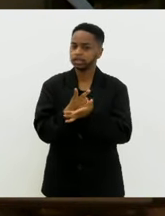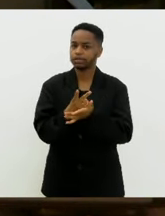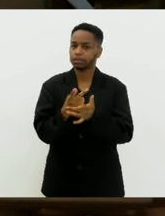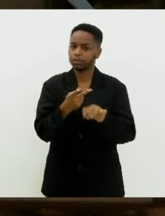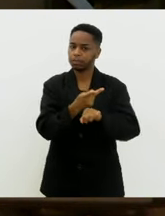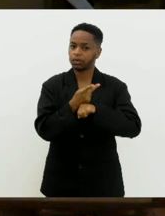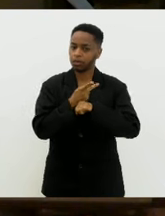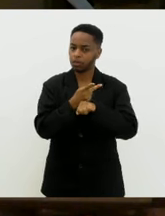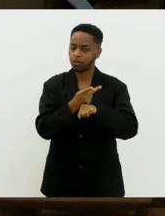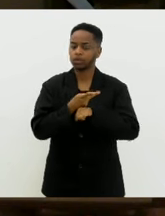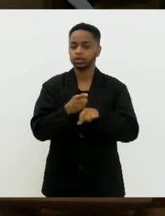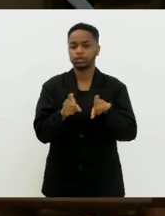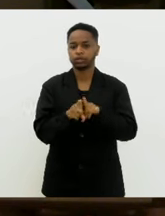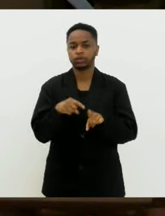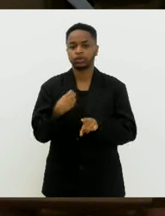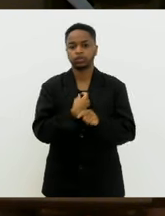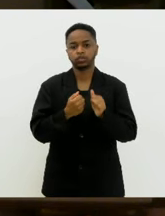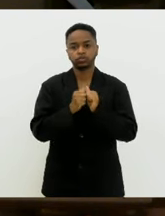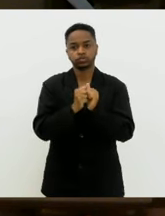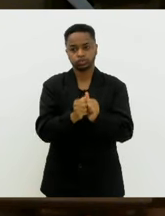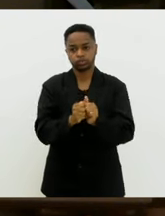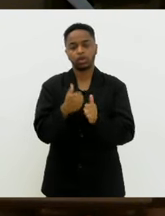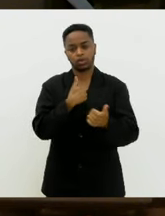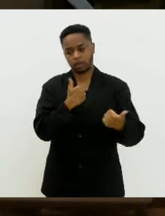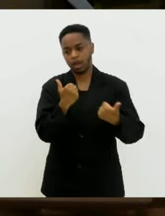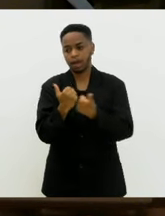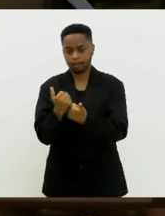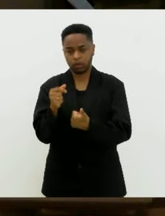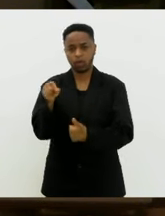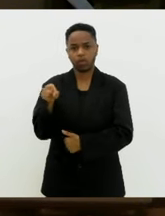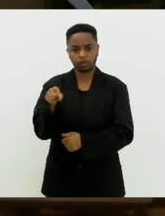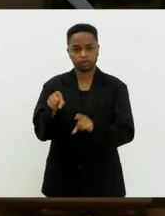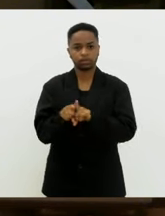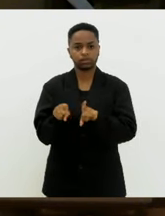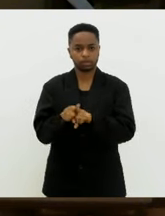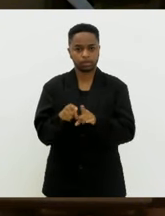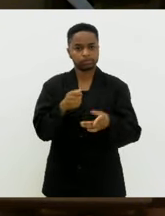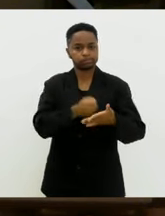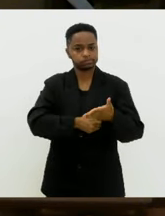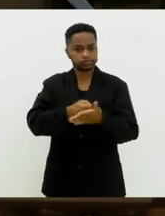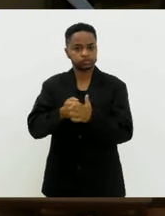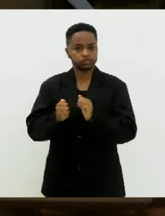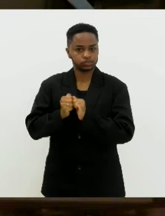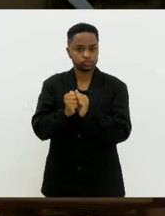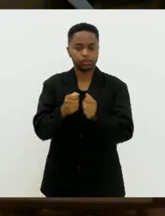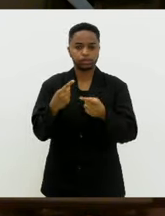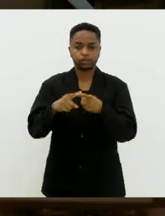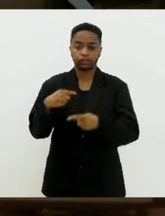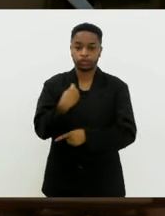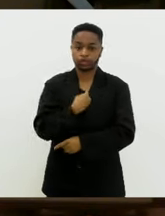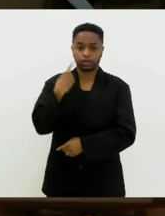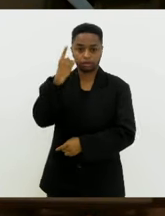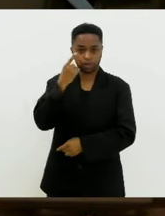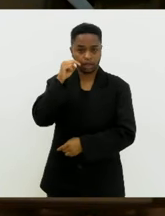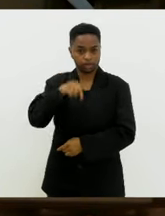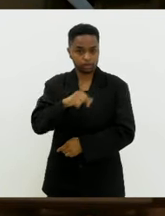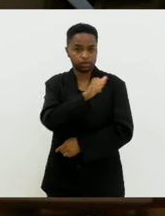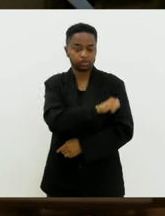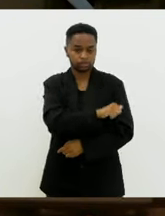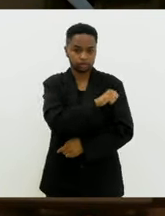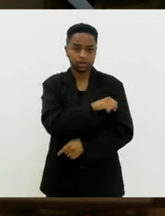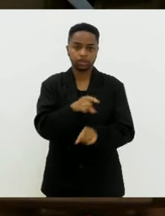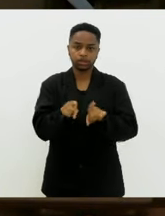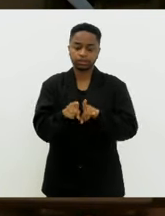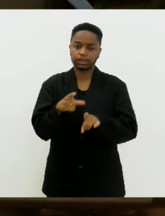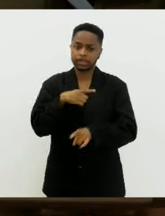e a gente está aí junto. E pode contar comigo para essa batalha, para essa luta, pois nós somos deputados do Estado do Rio de Janeiro e eu vou estar ali, com